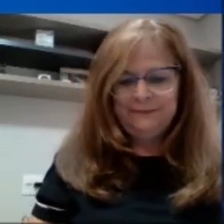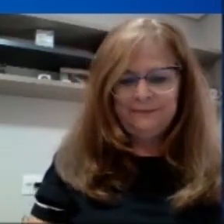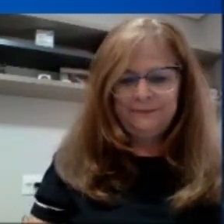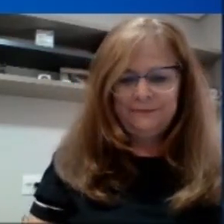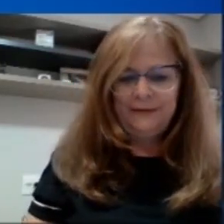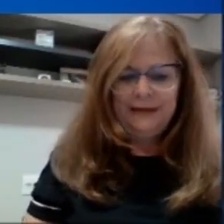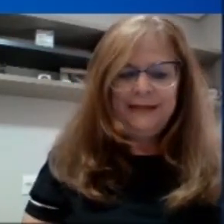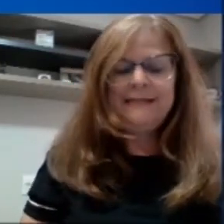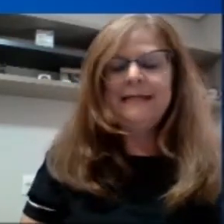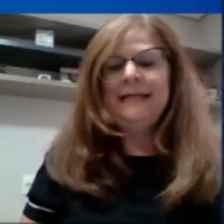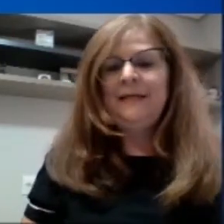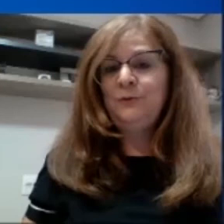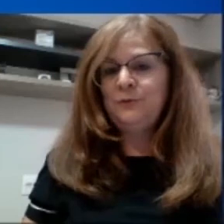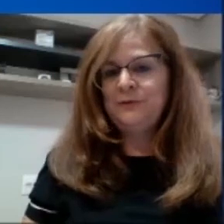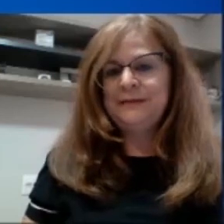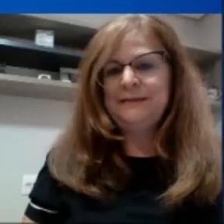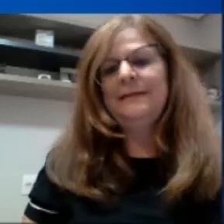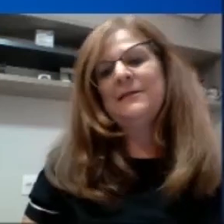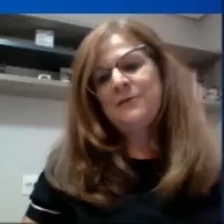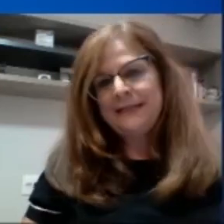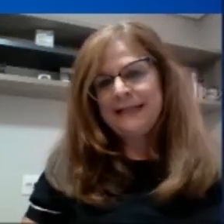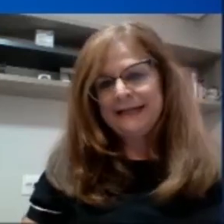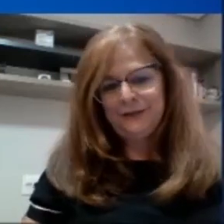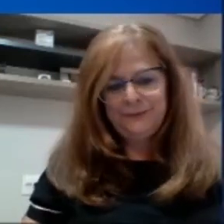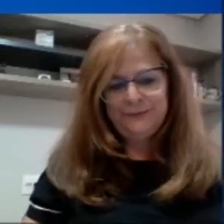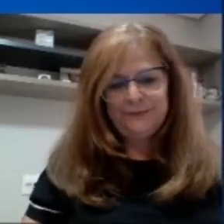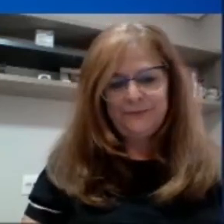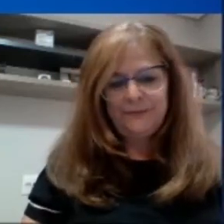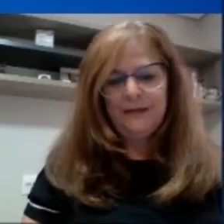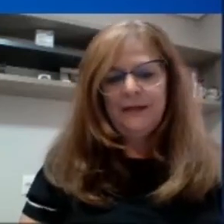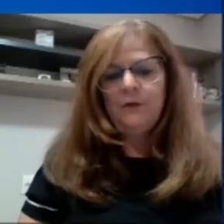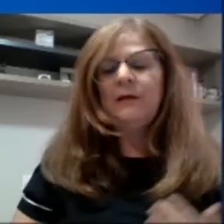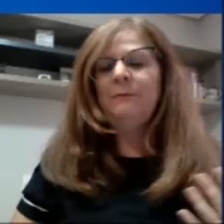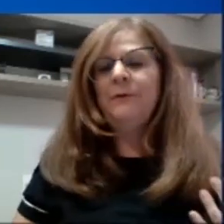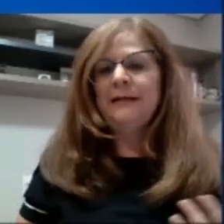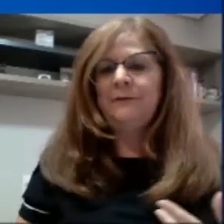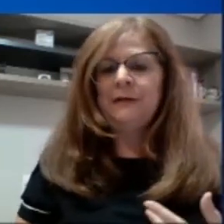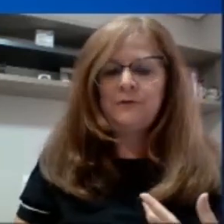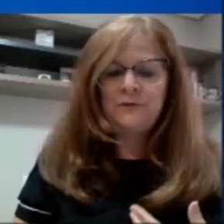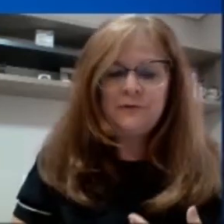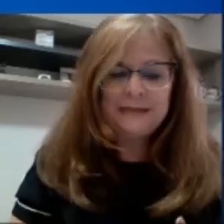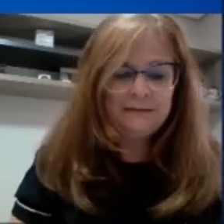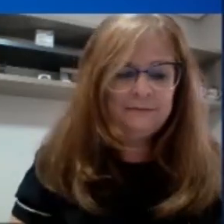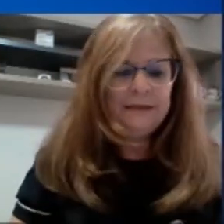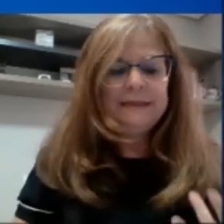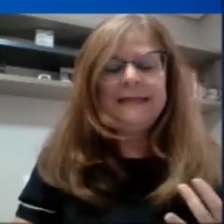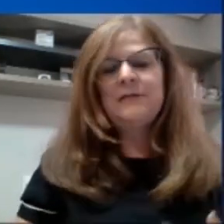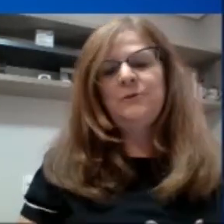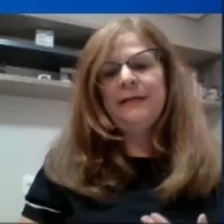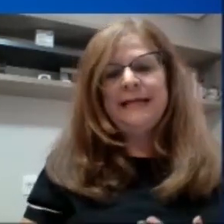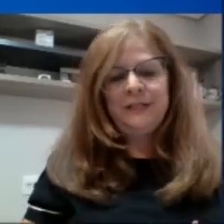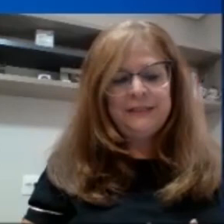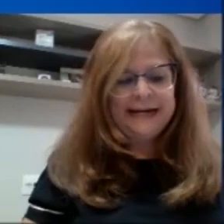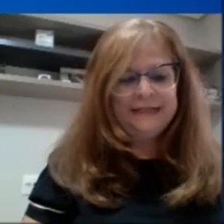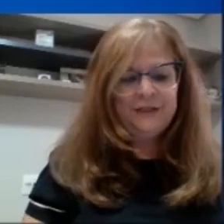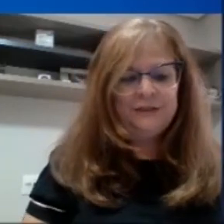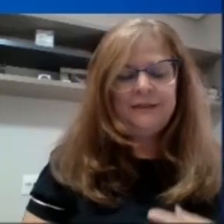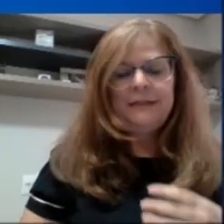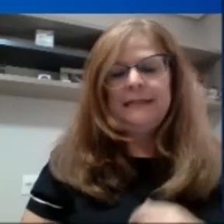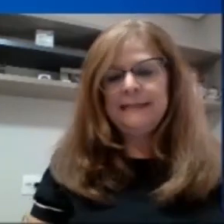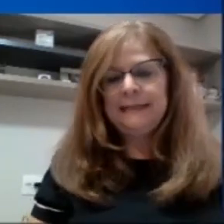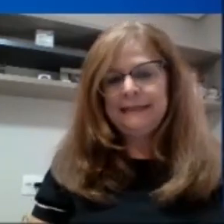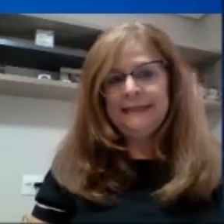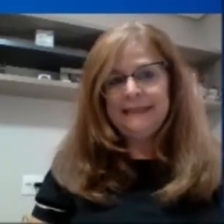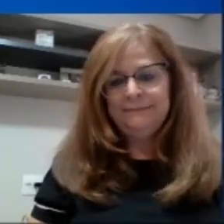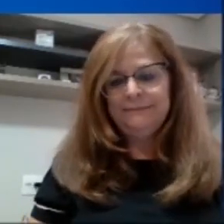surda, inserindo-os na sociedade, colaborando na construção da sua identidade